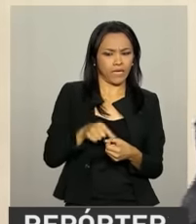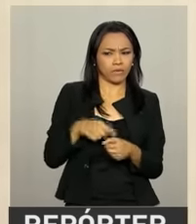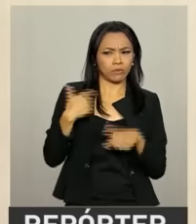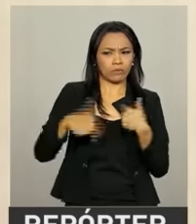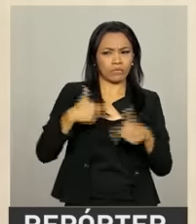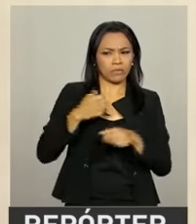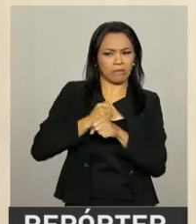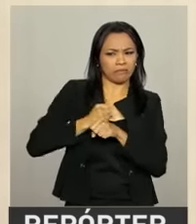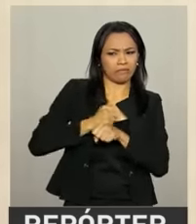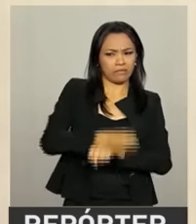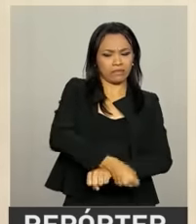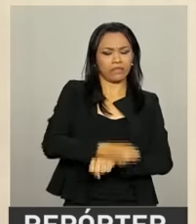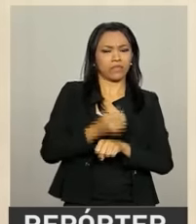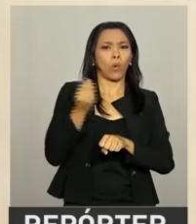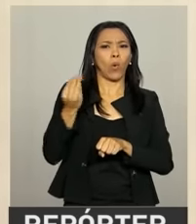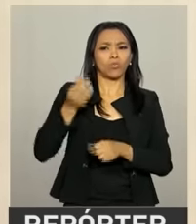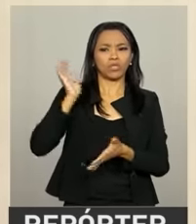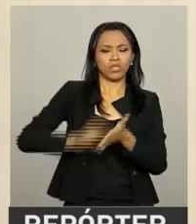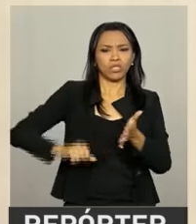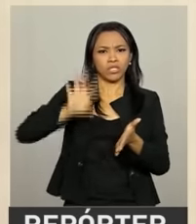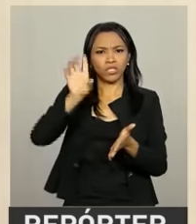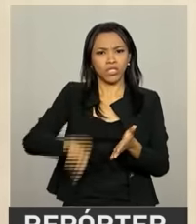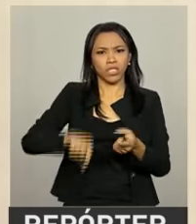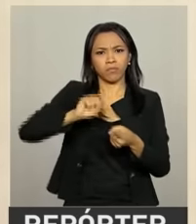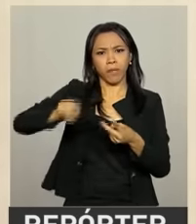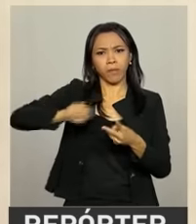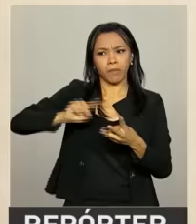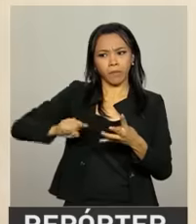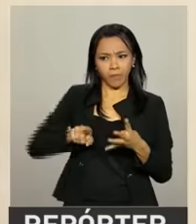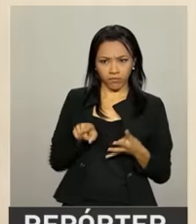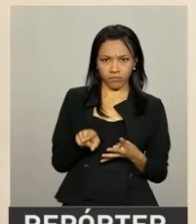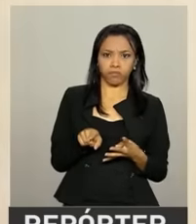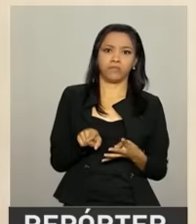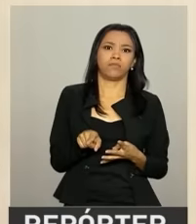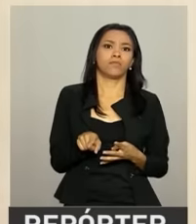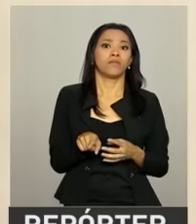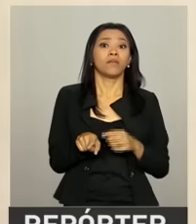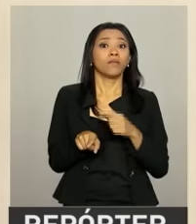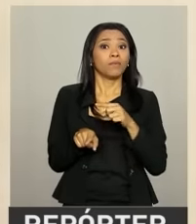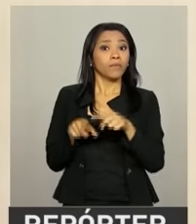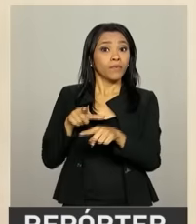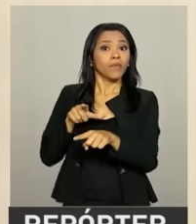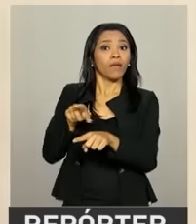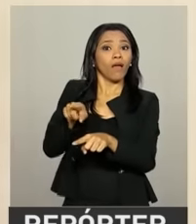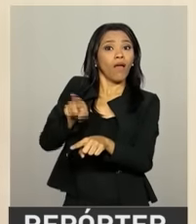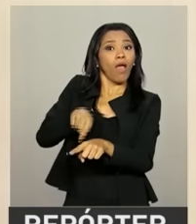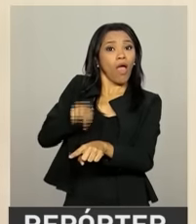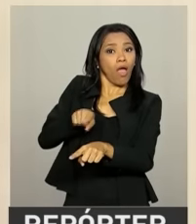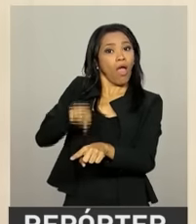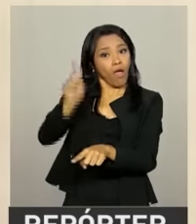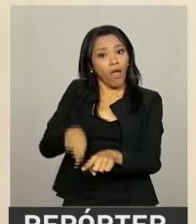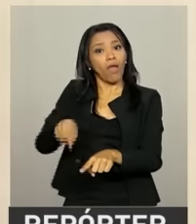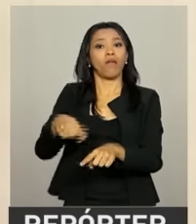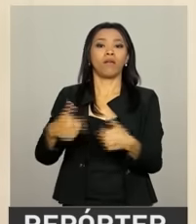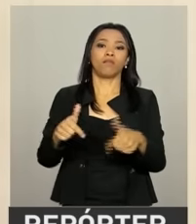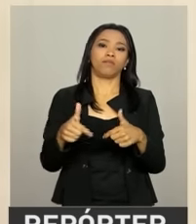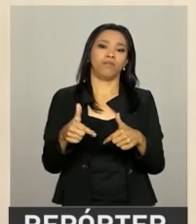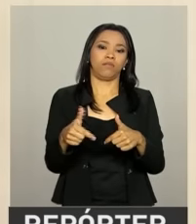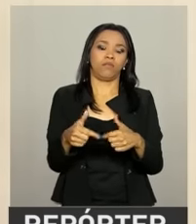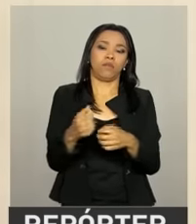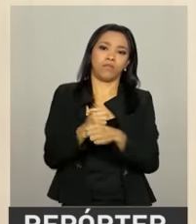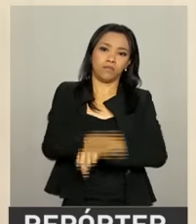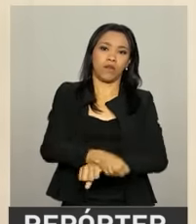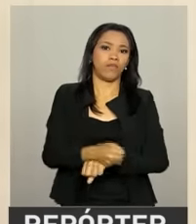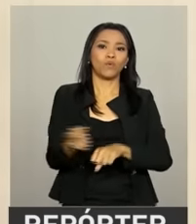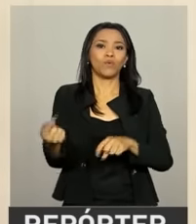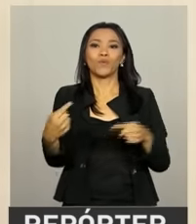é diversas mas que reúnem aquele conteúdo mínimo para caracterizar o trabalho escravo